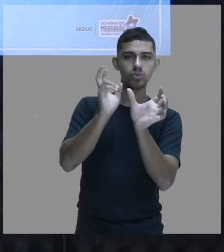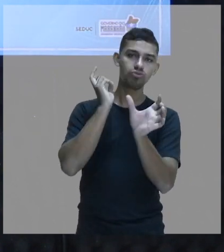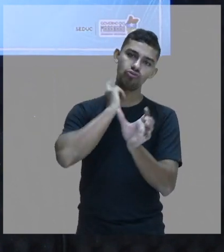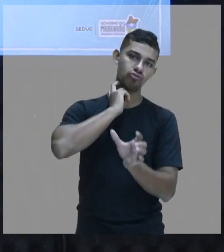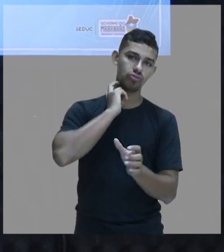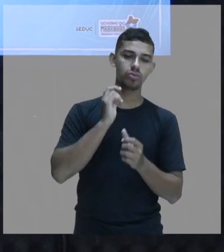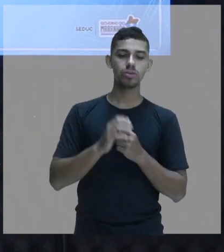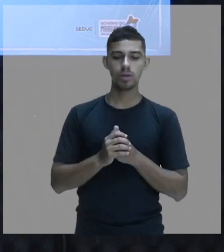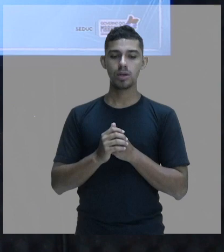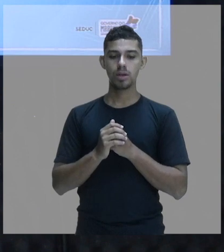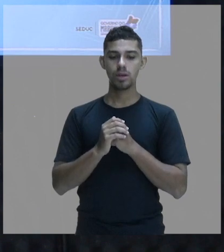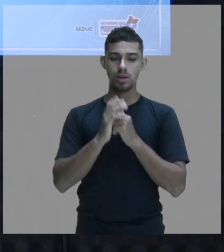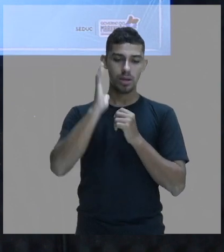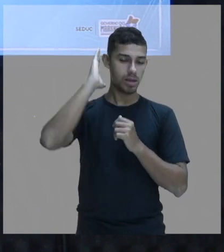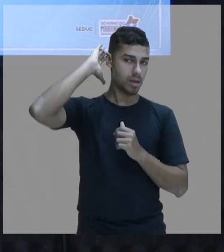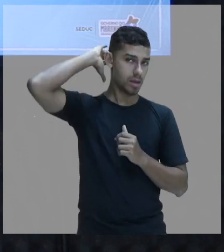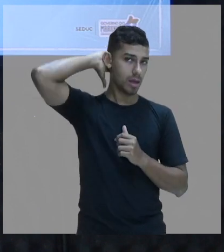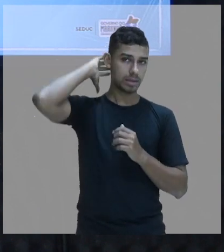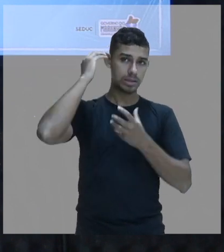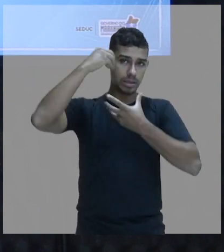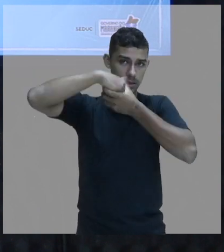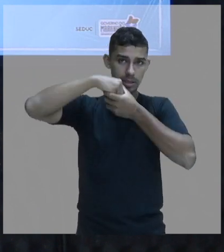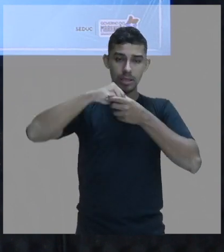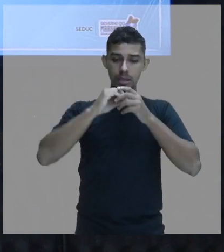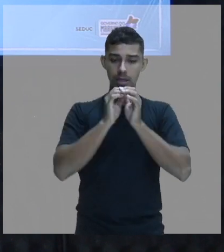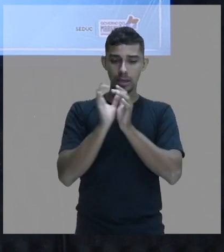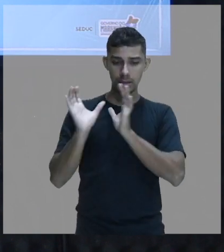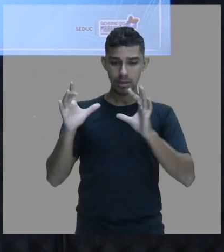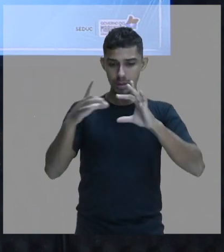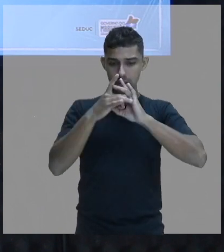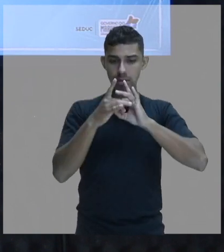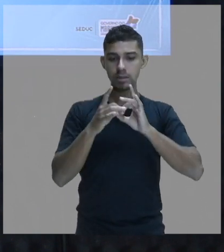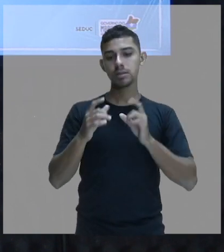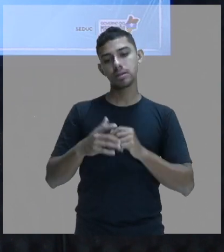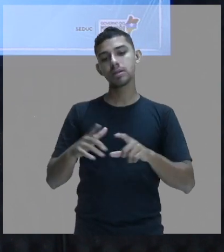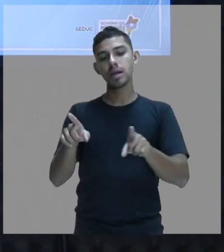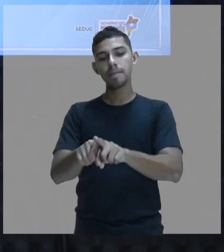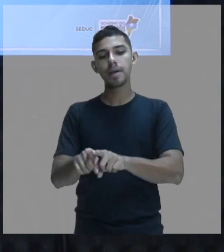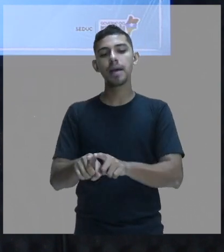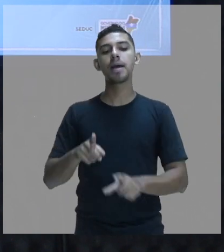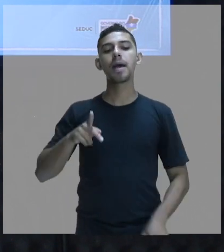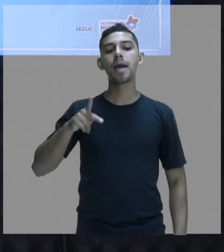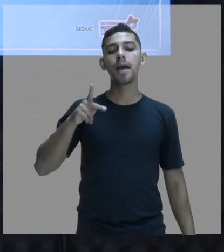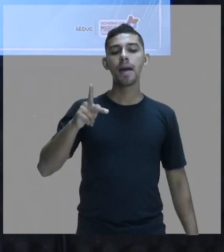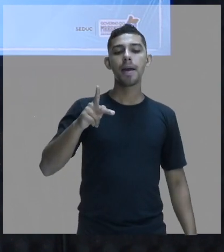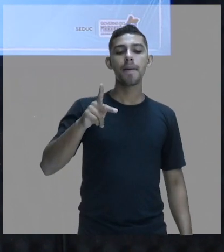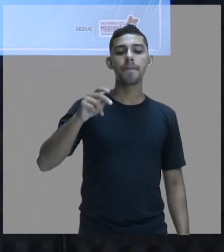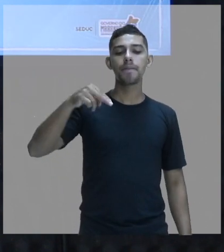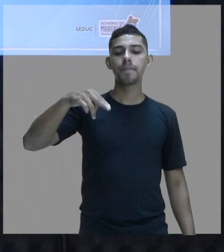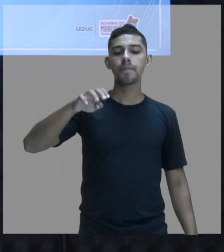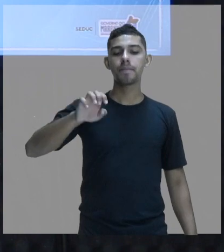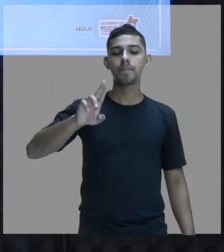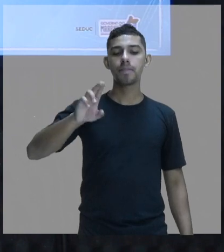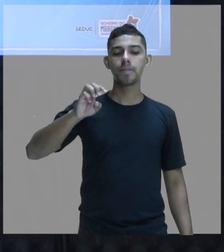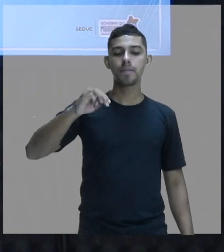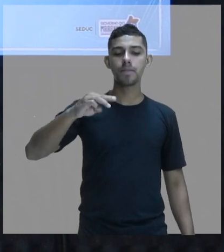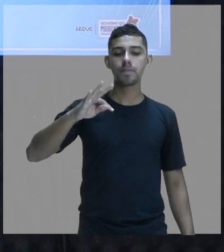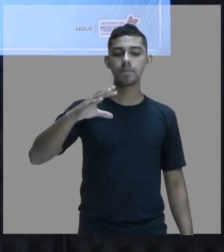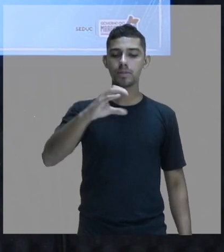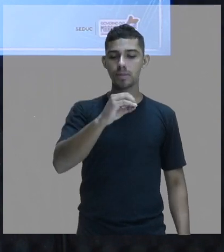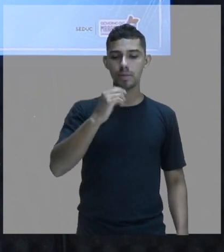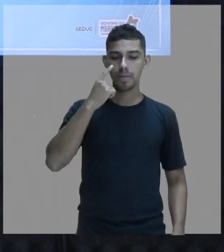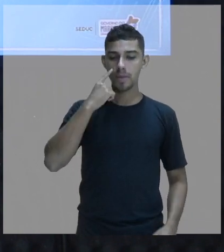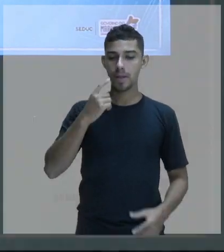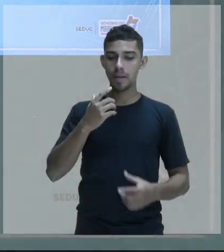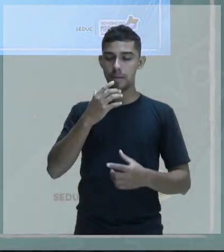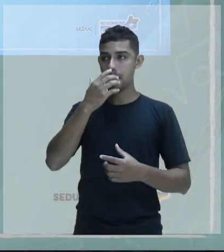Tem a função de unir todos os ossos da cabeça. E esse osso aqui também ele é pneumático. ele também é oco. Olha aqui, ó, coloquei a